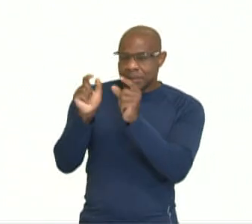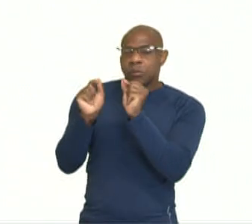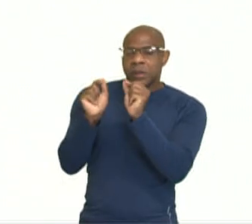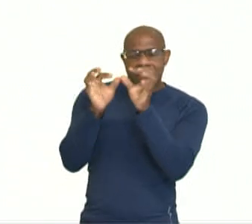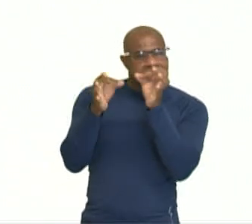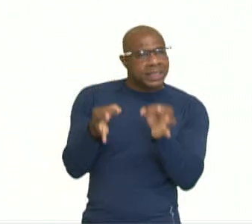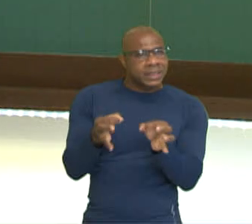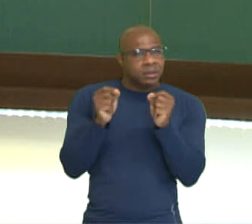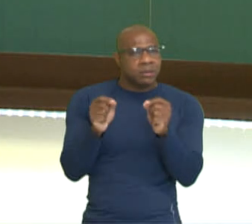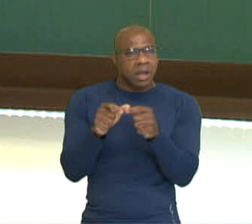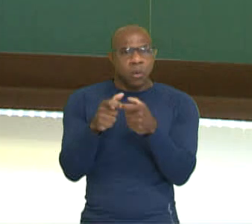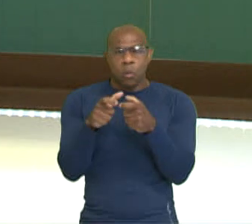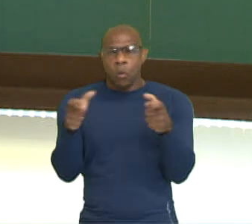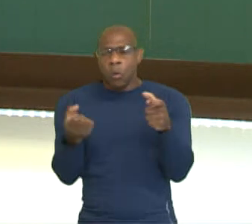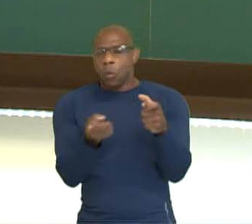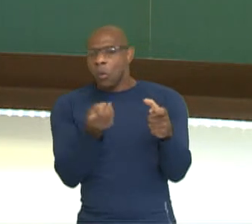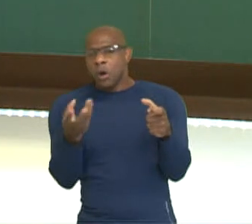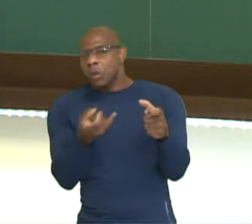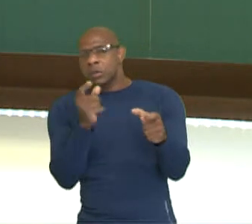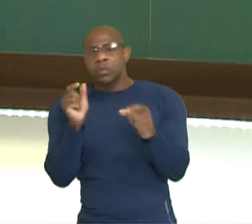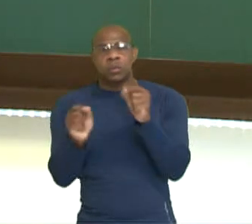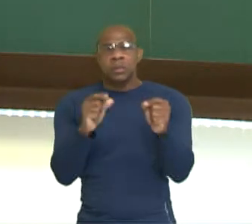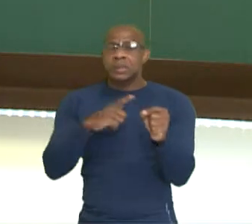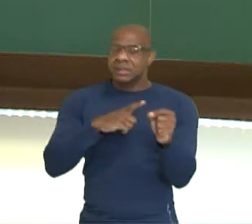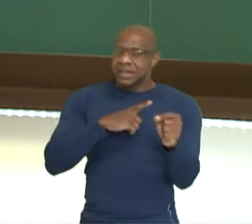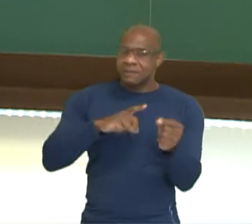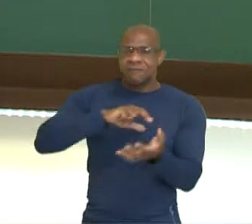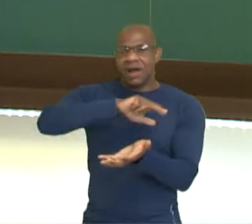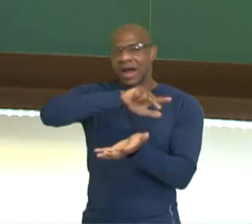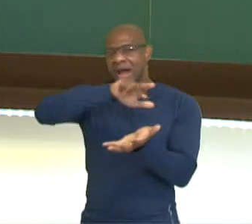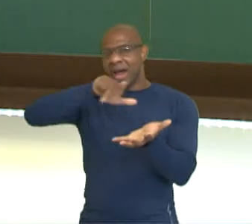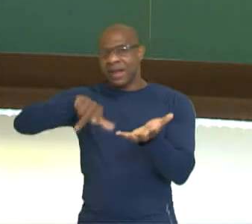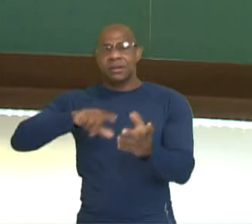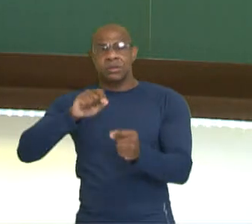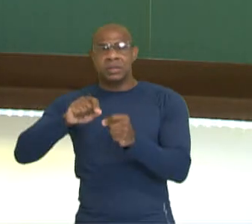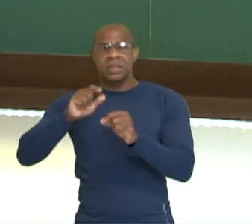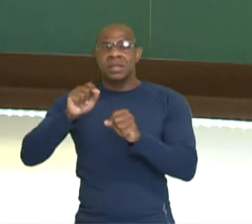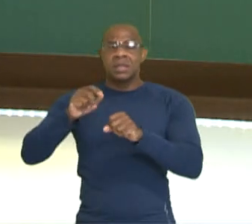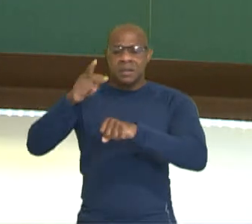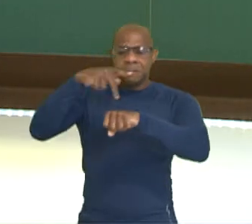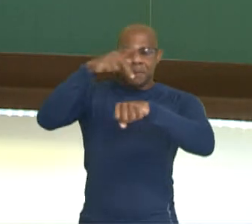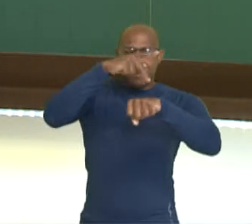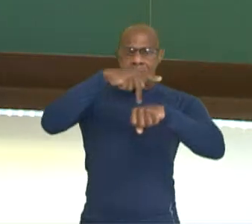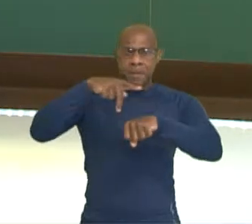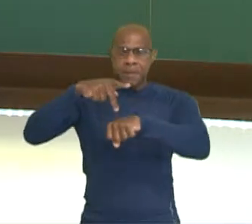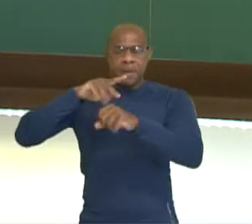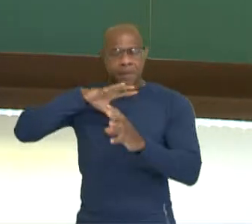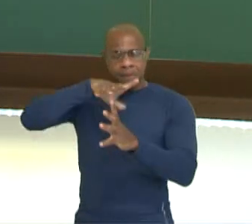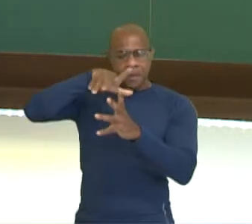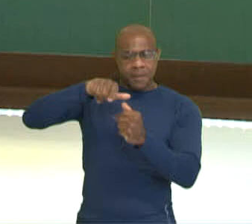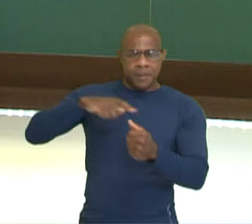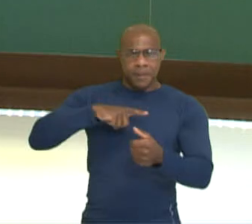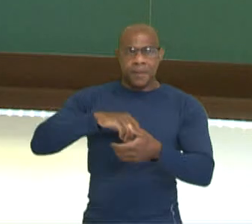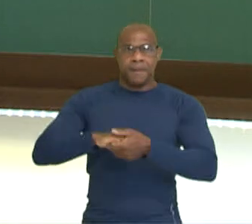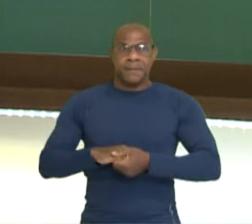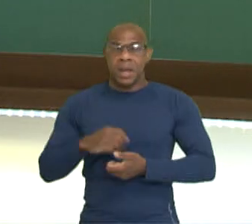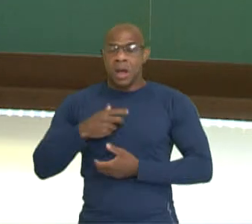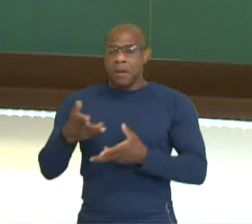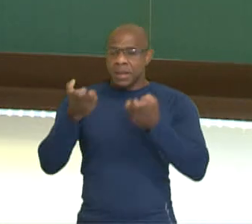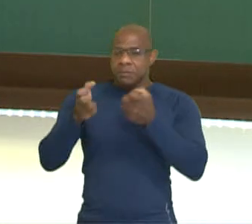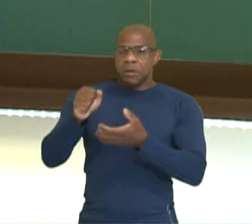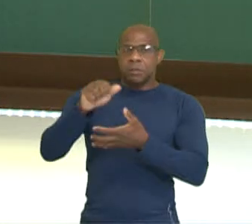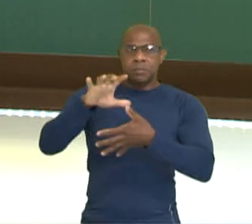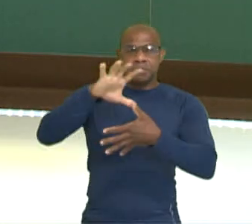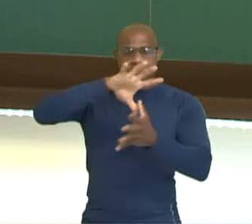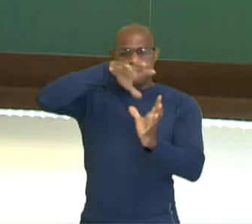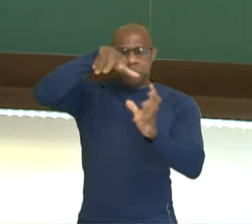dimensão quantitativa de que existem muitos estados em todo o território mundial. Olhando o mapa, nós